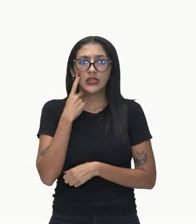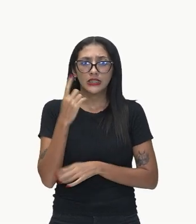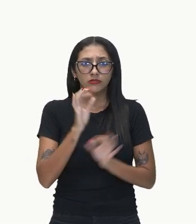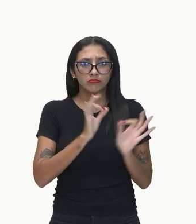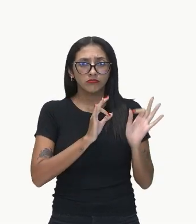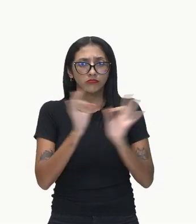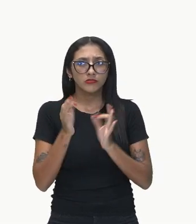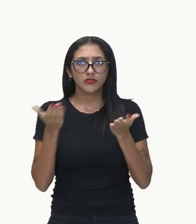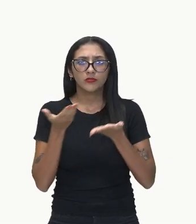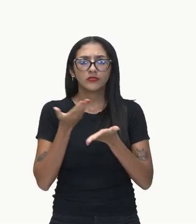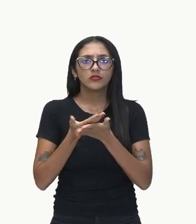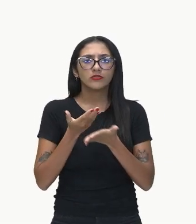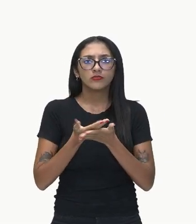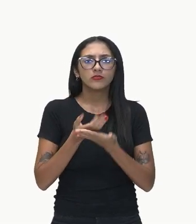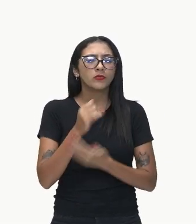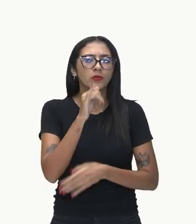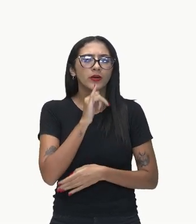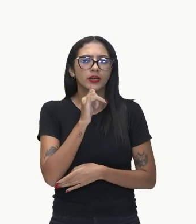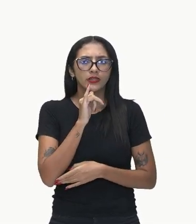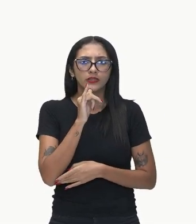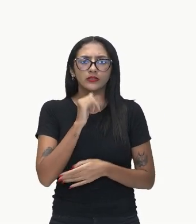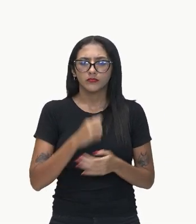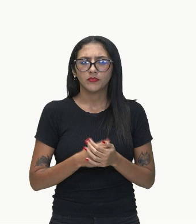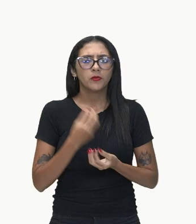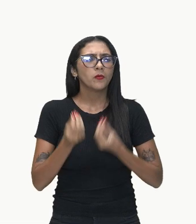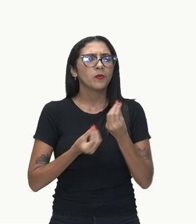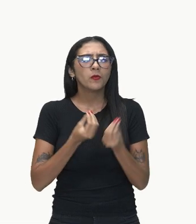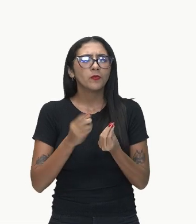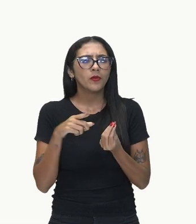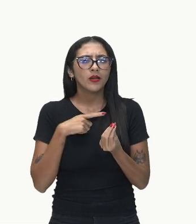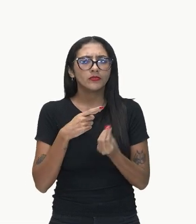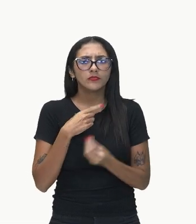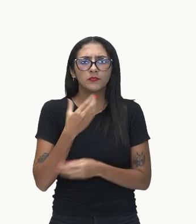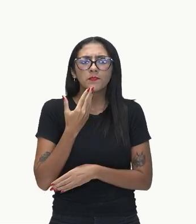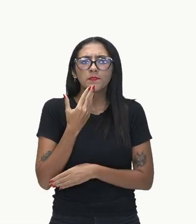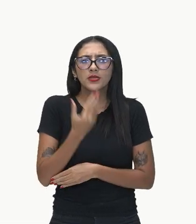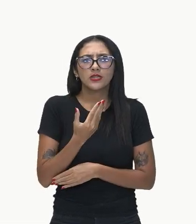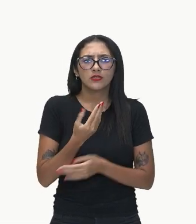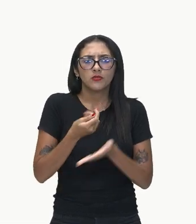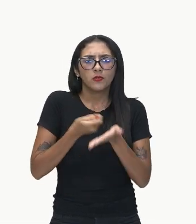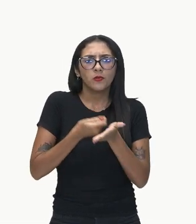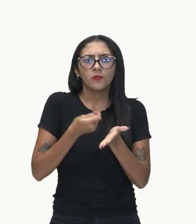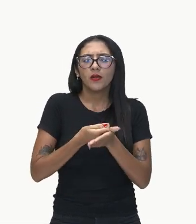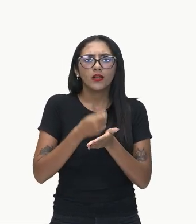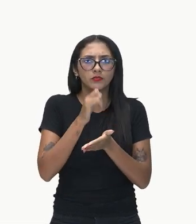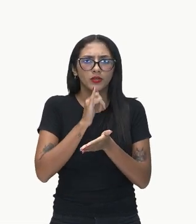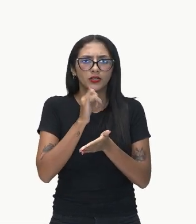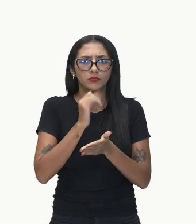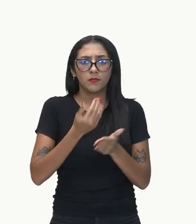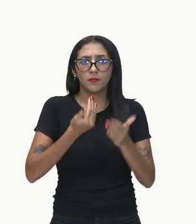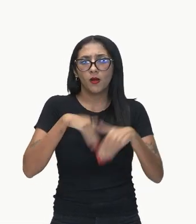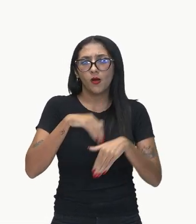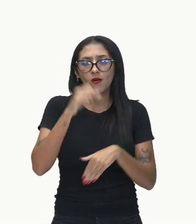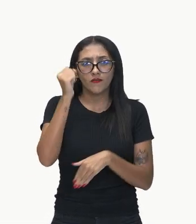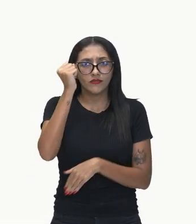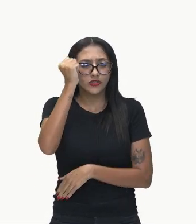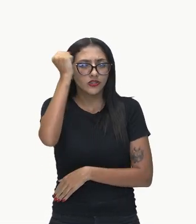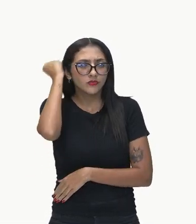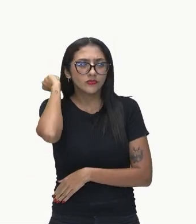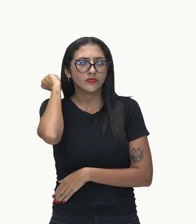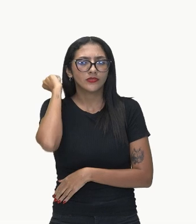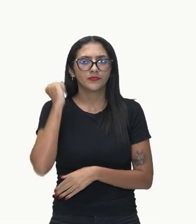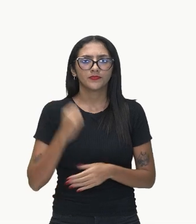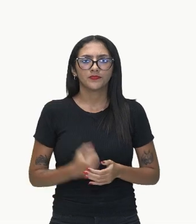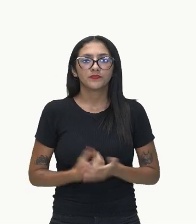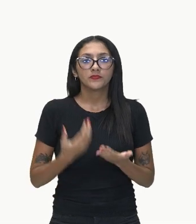aula, um exemplo de como é que é cobrada a cadeia fechada no vestibular. Então, observem